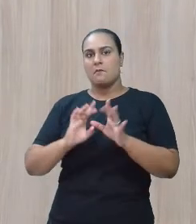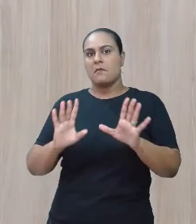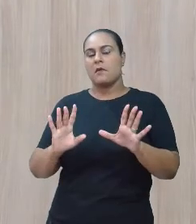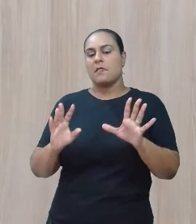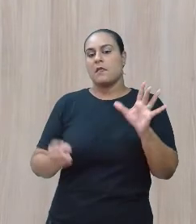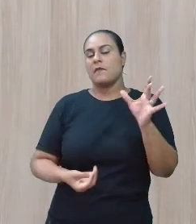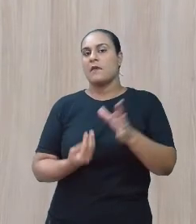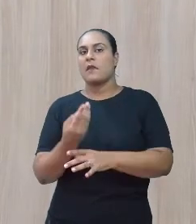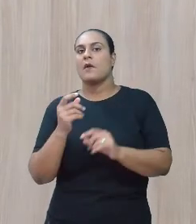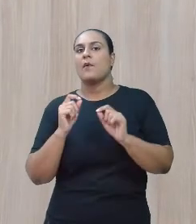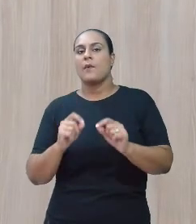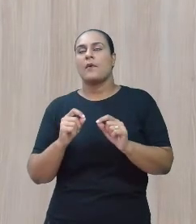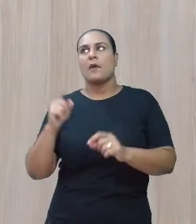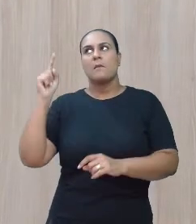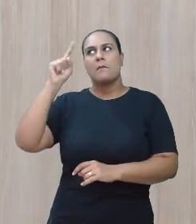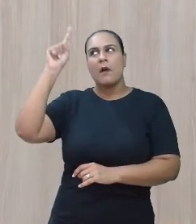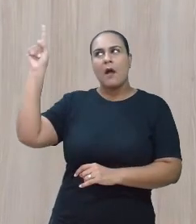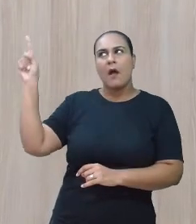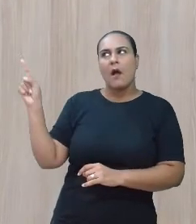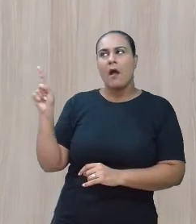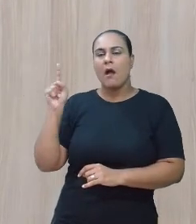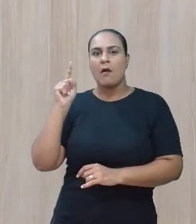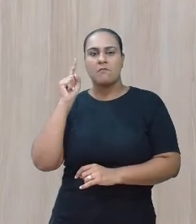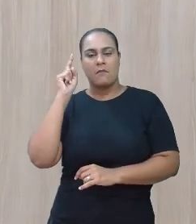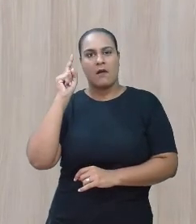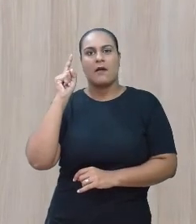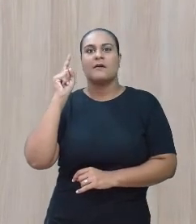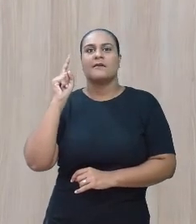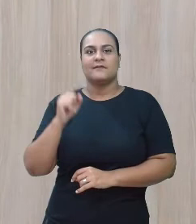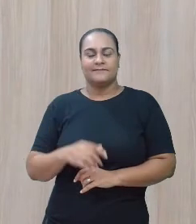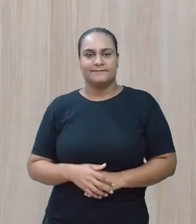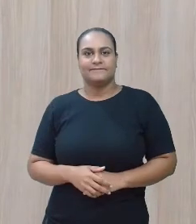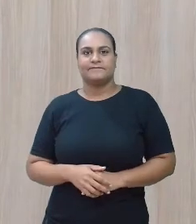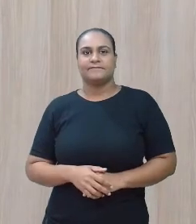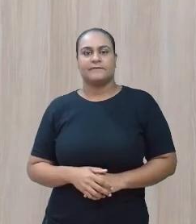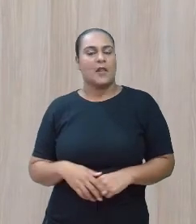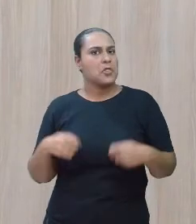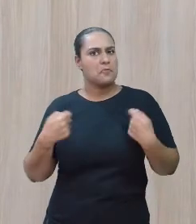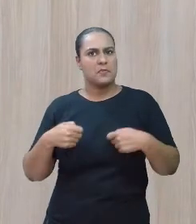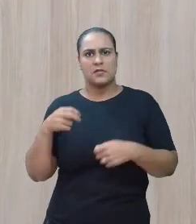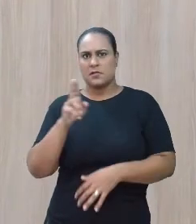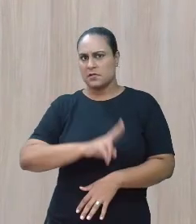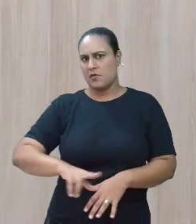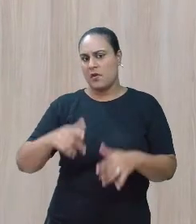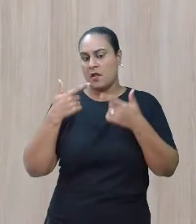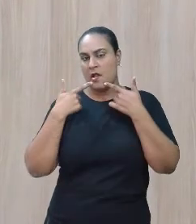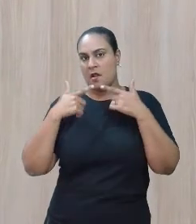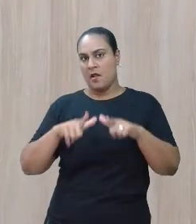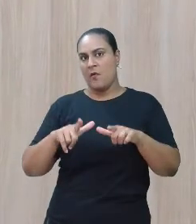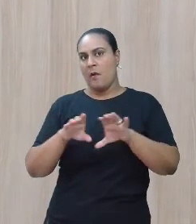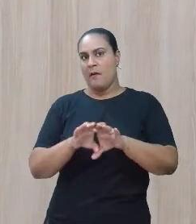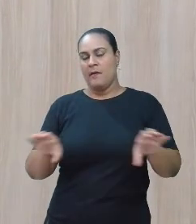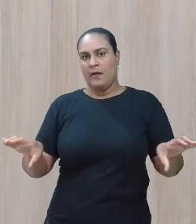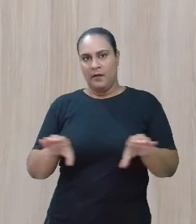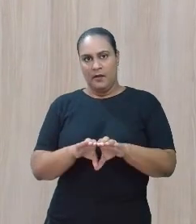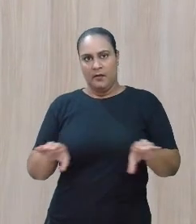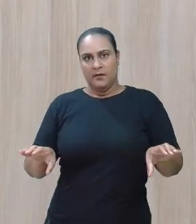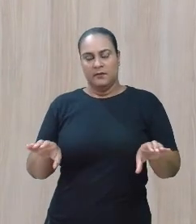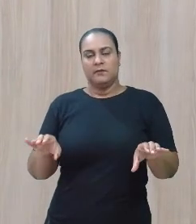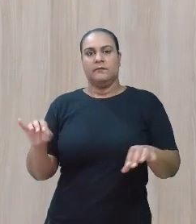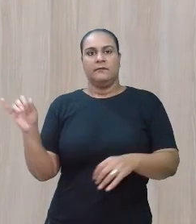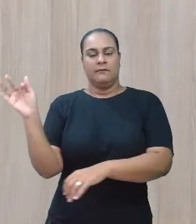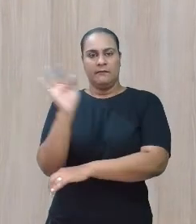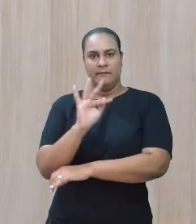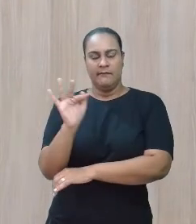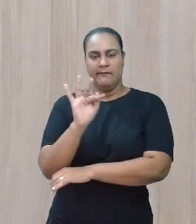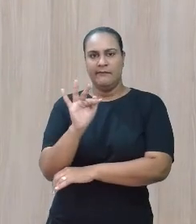balões sem utilização da língua padrão, não é, da norma padrão. E aí